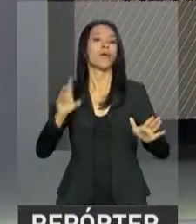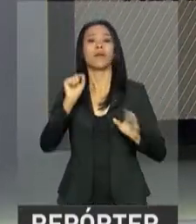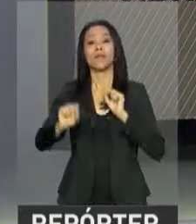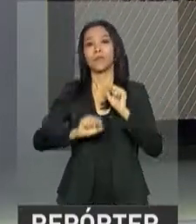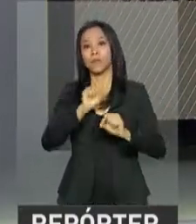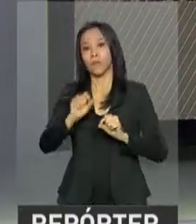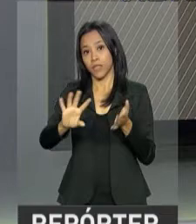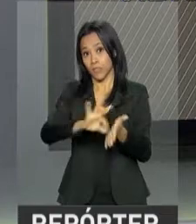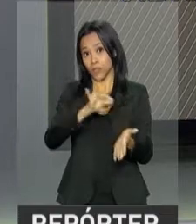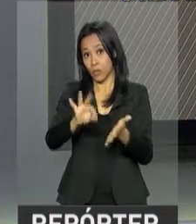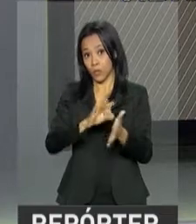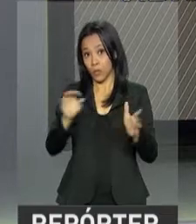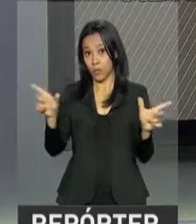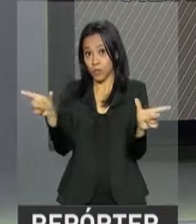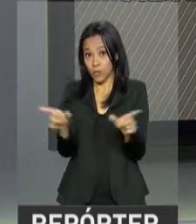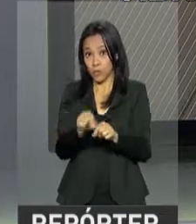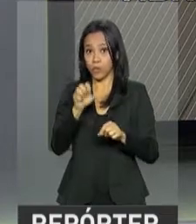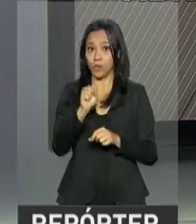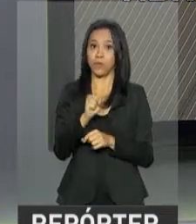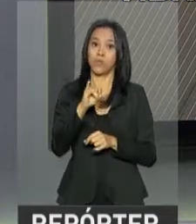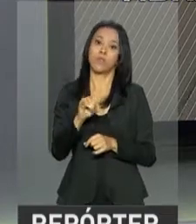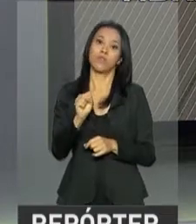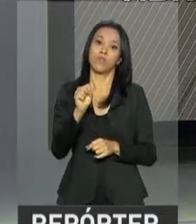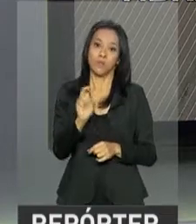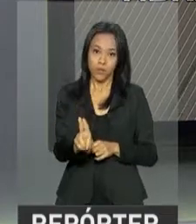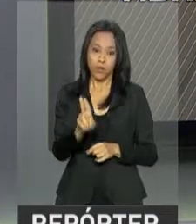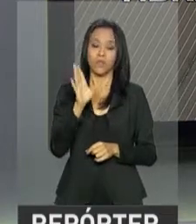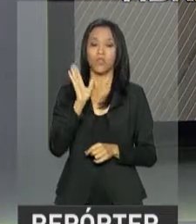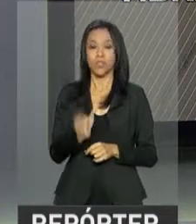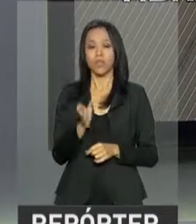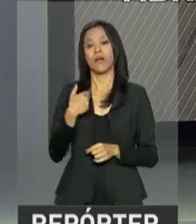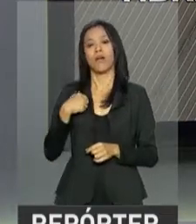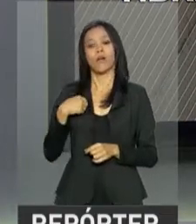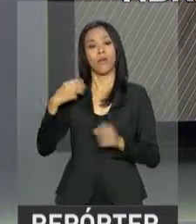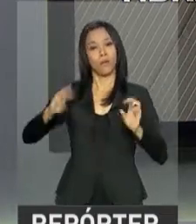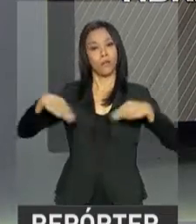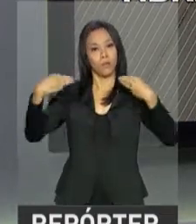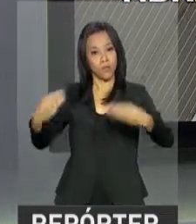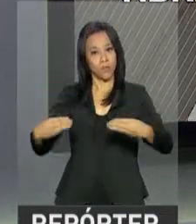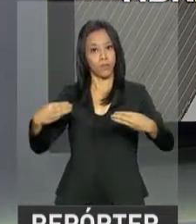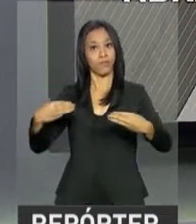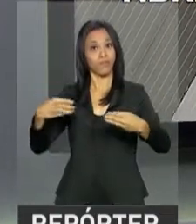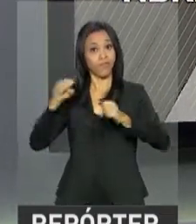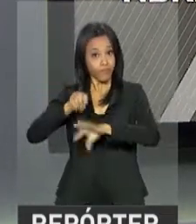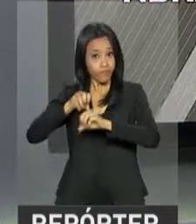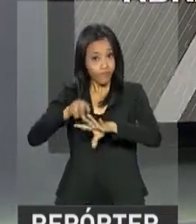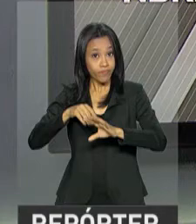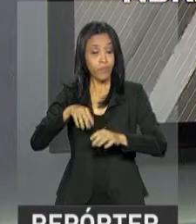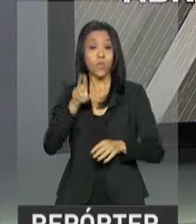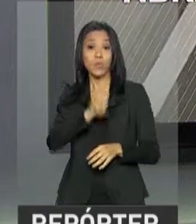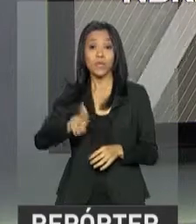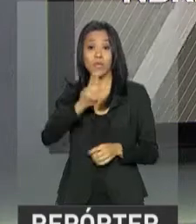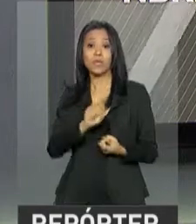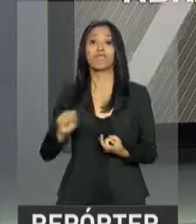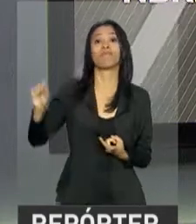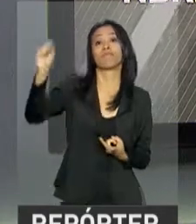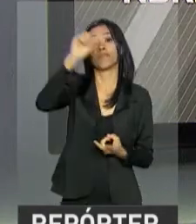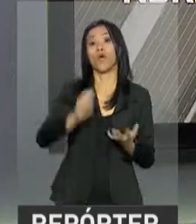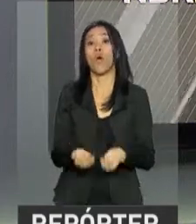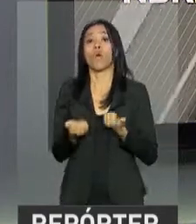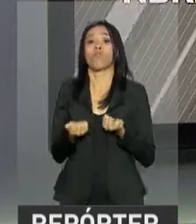unificada sisu é um sistema informatizado do ministério da educação em instituições públicas de ensino superior oferecem